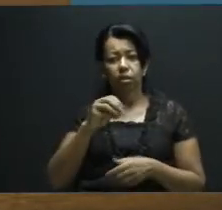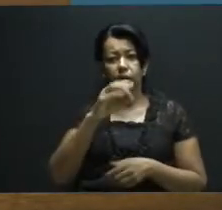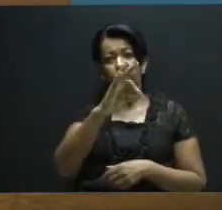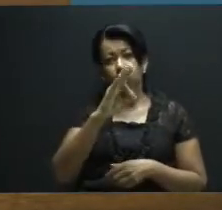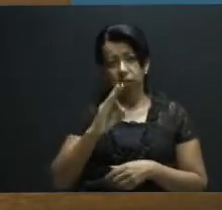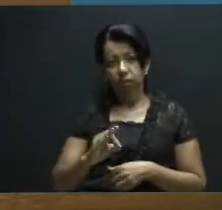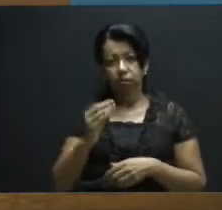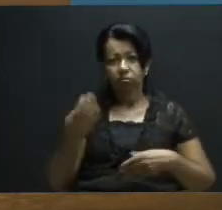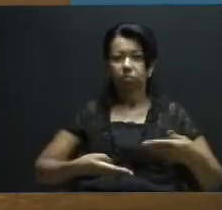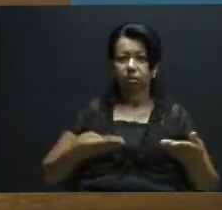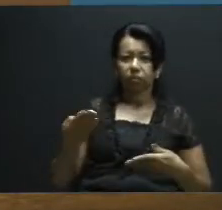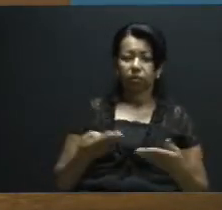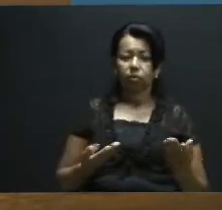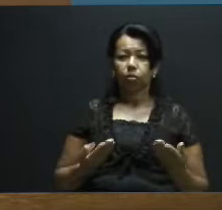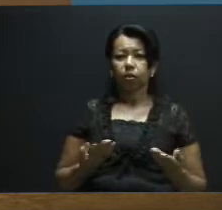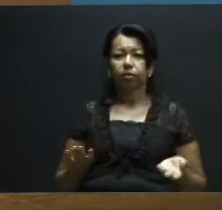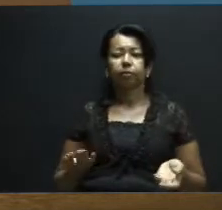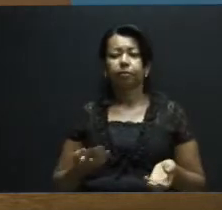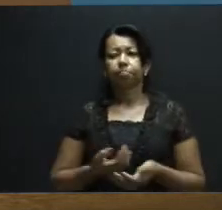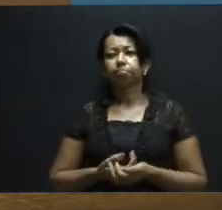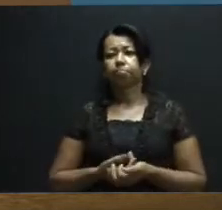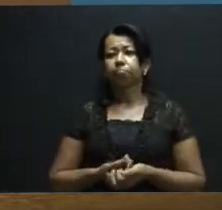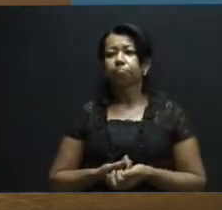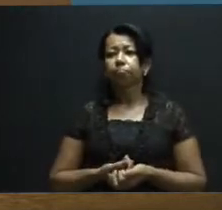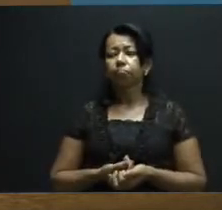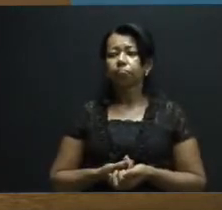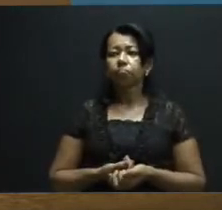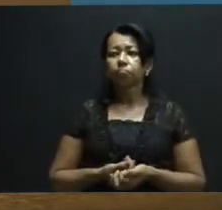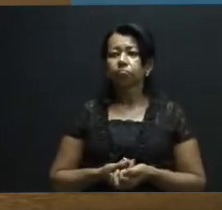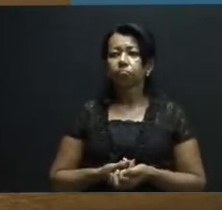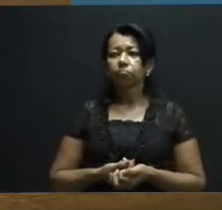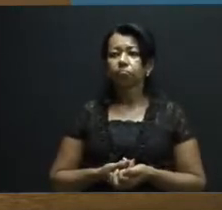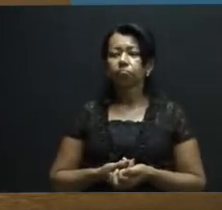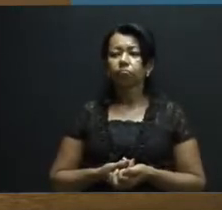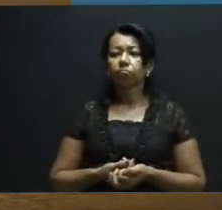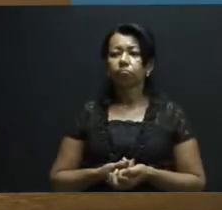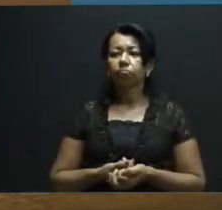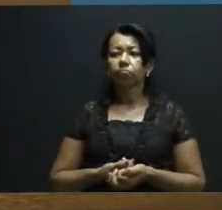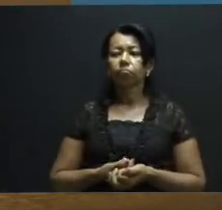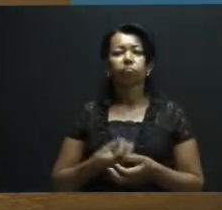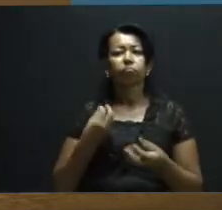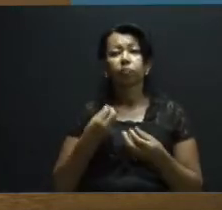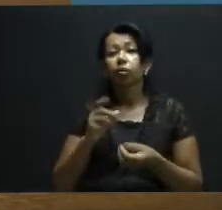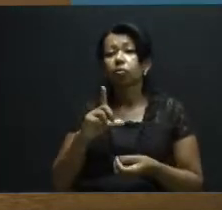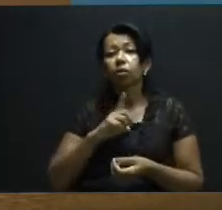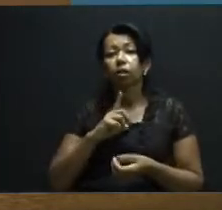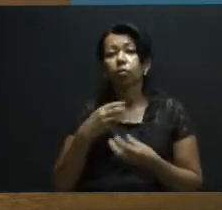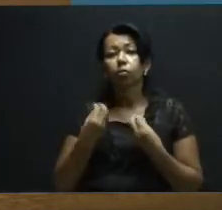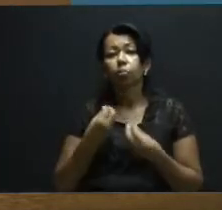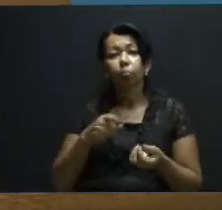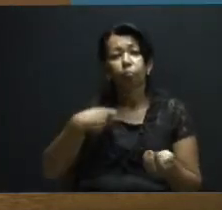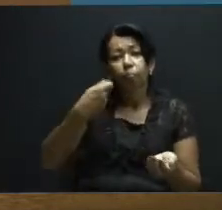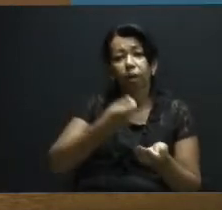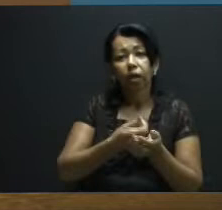acumulando muitos vão deixar de ter é o que paga o que pagar seus aluguéis comprar sua alimentação